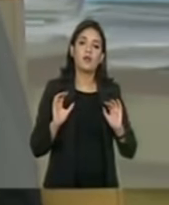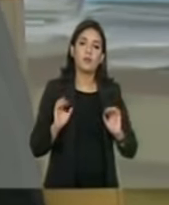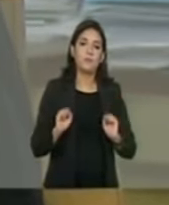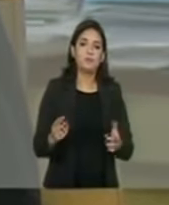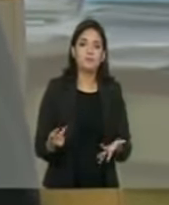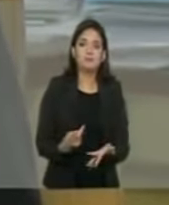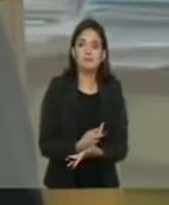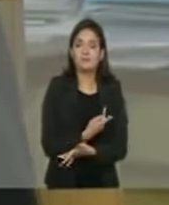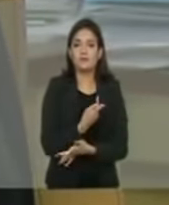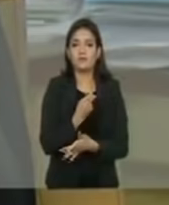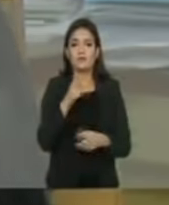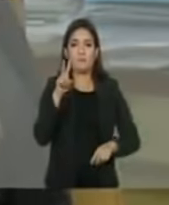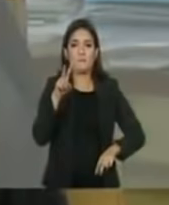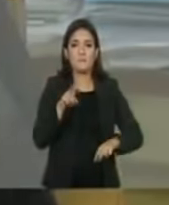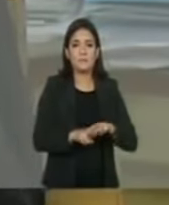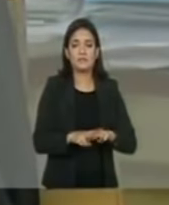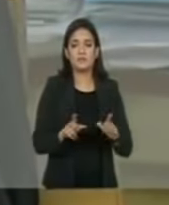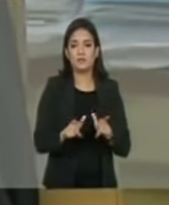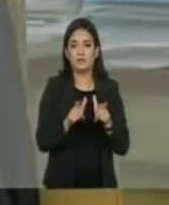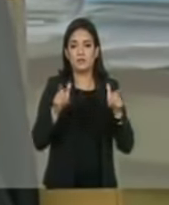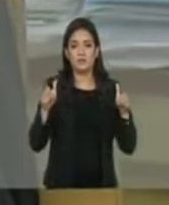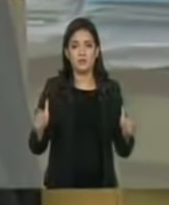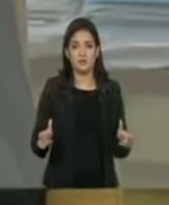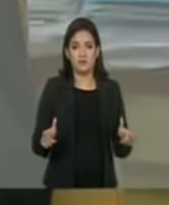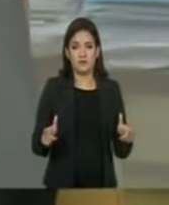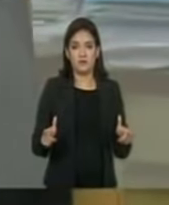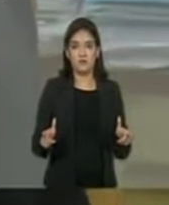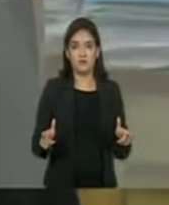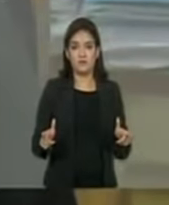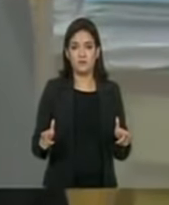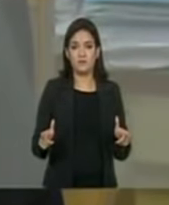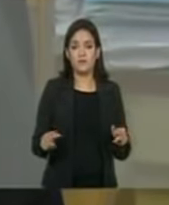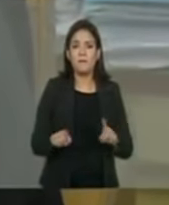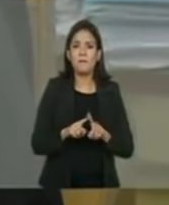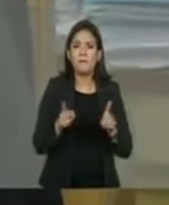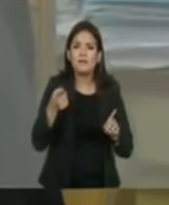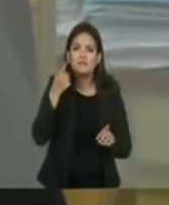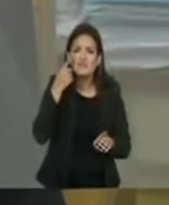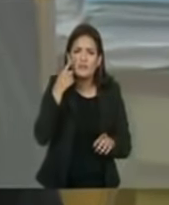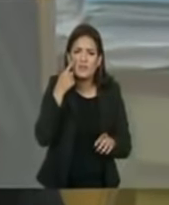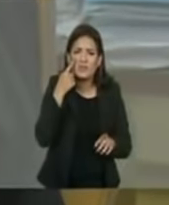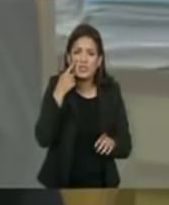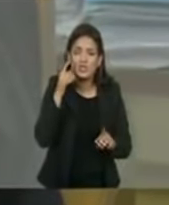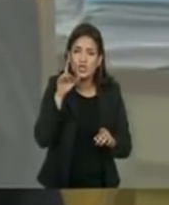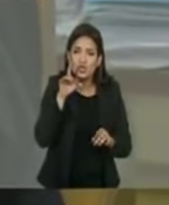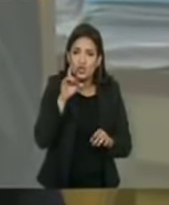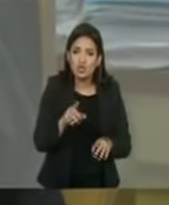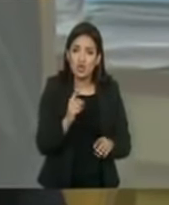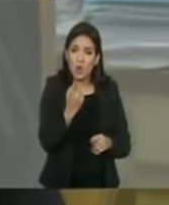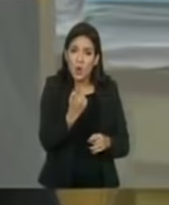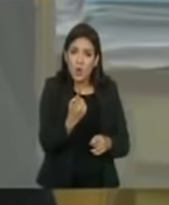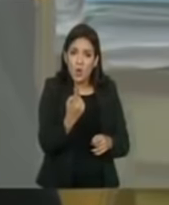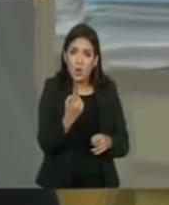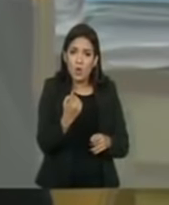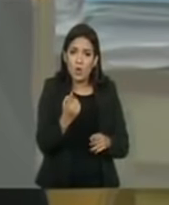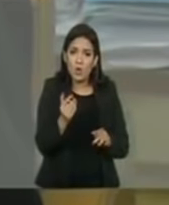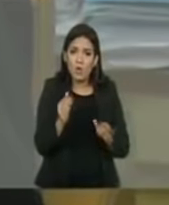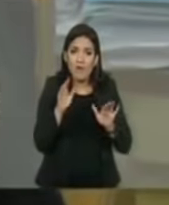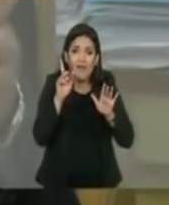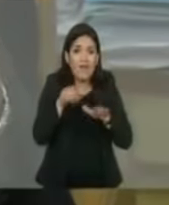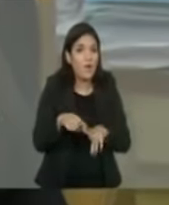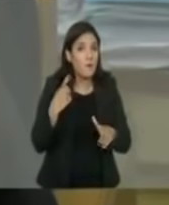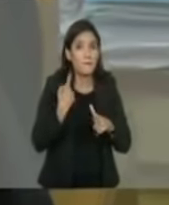em sentido amplo não a questão da segunda instância mas veja só esta situação que é um problema